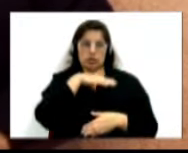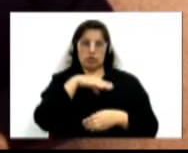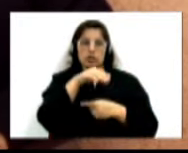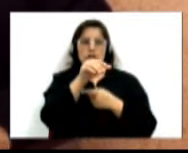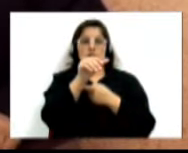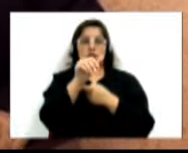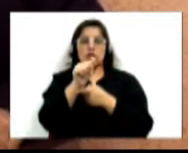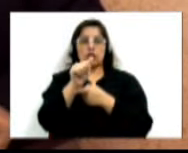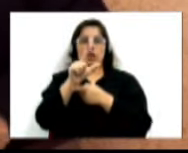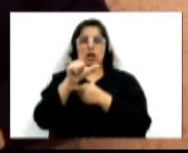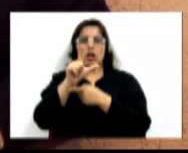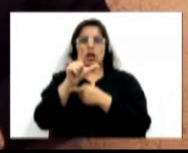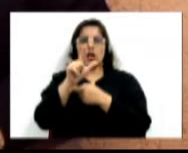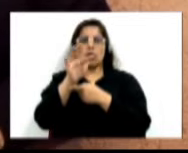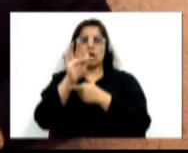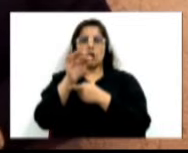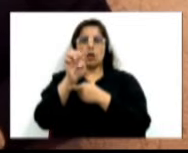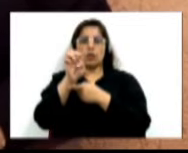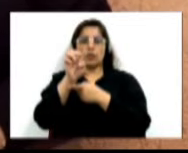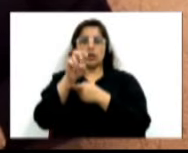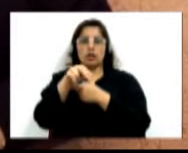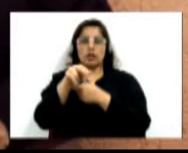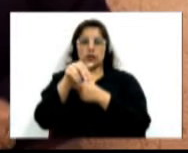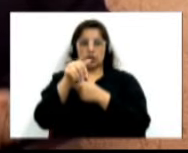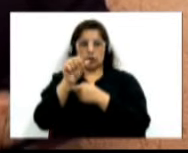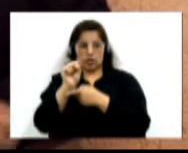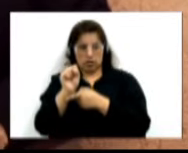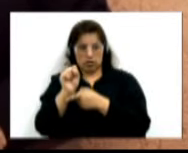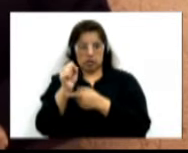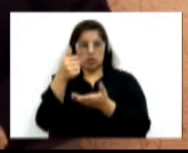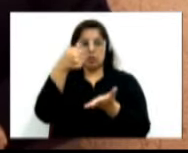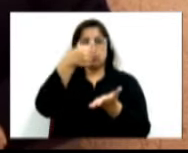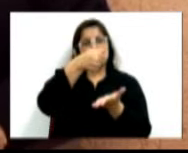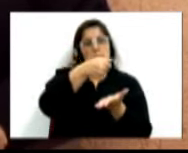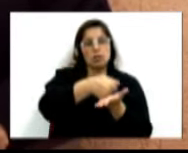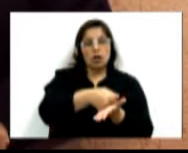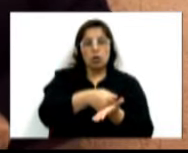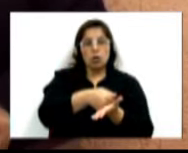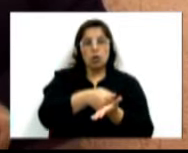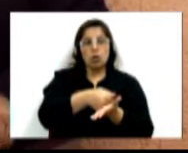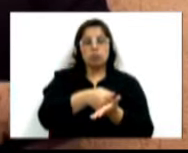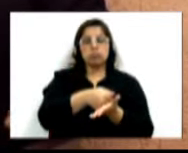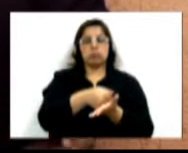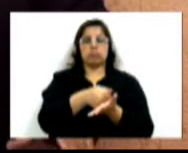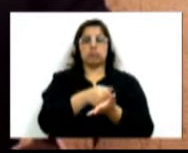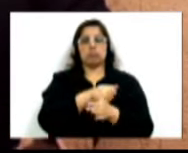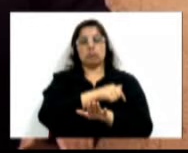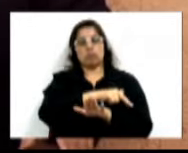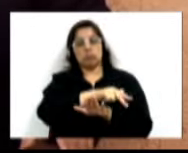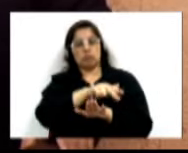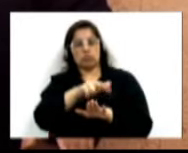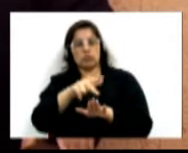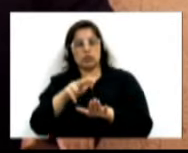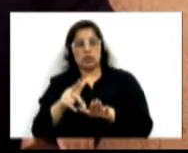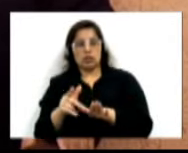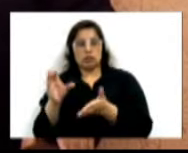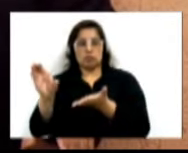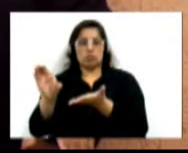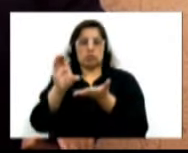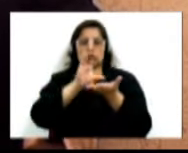pagou vale transporte em 2010 1.400.000, em 2011 2.150.000, em 2012